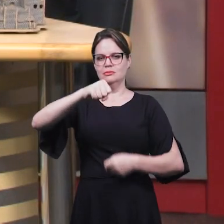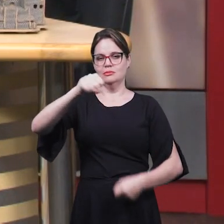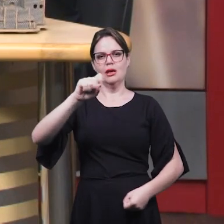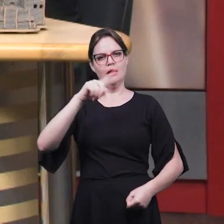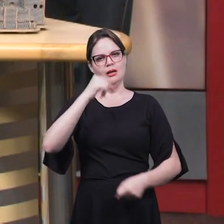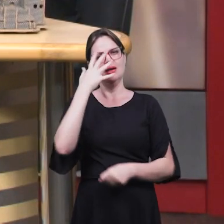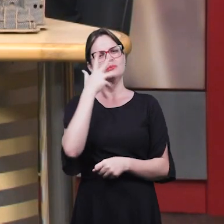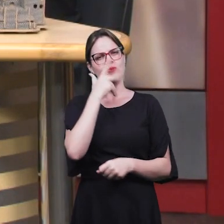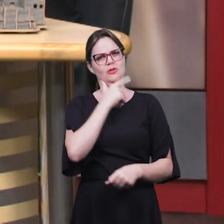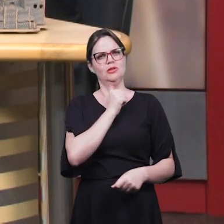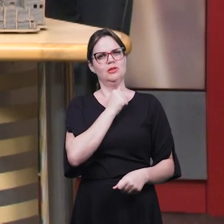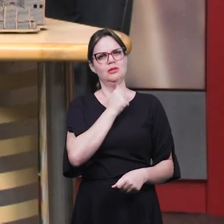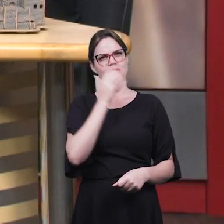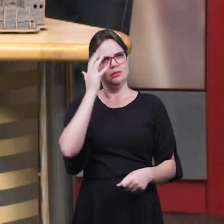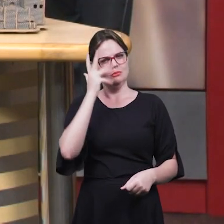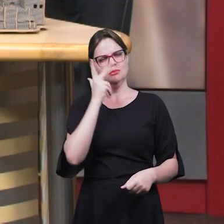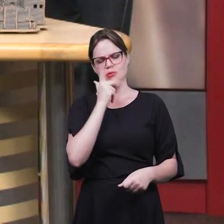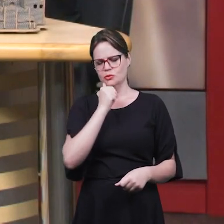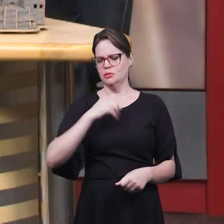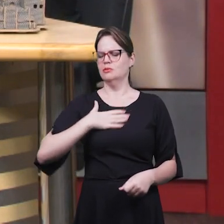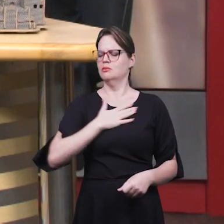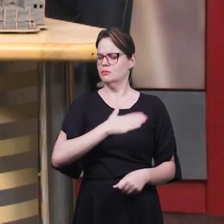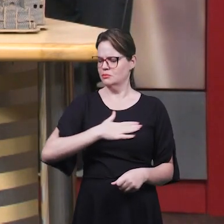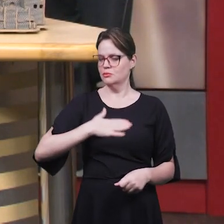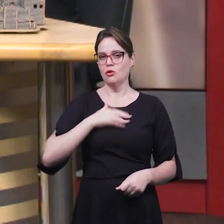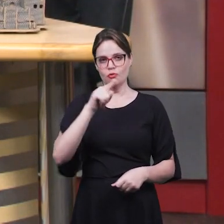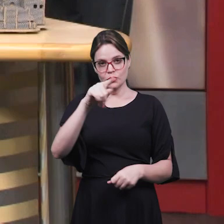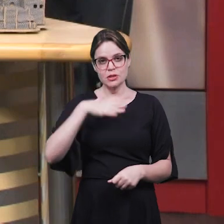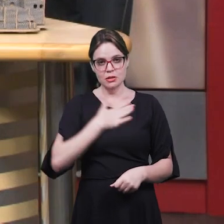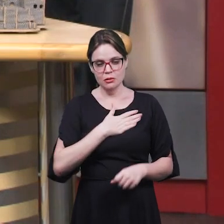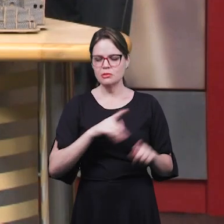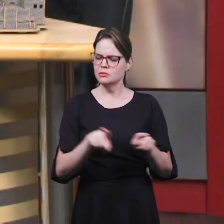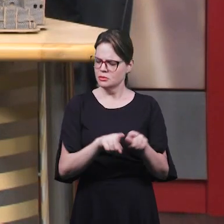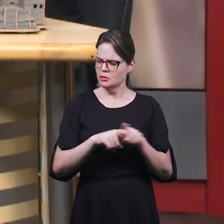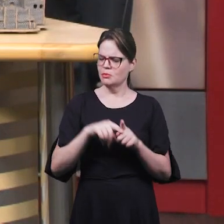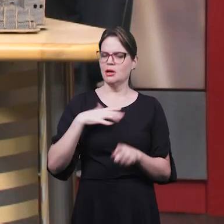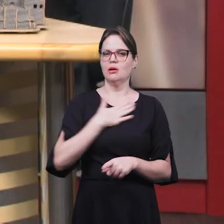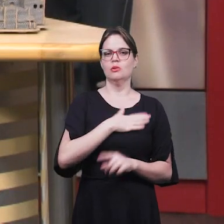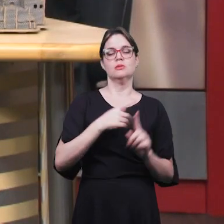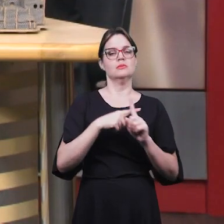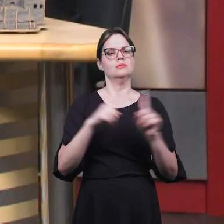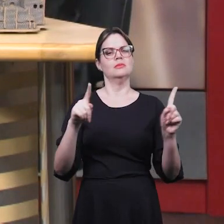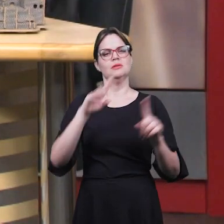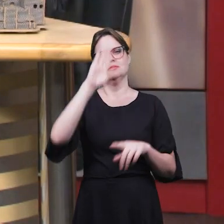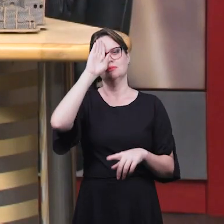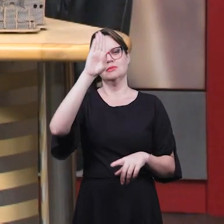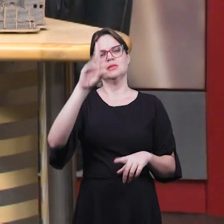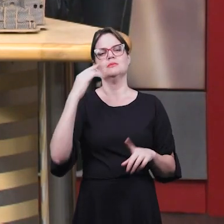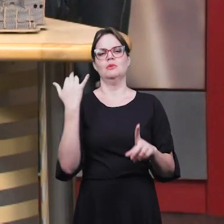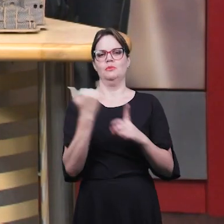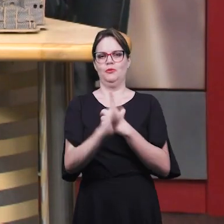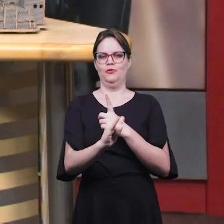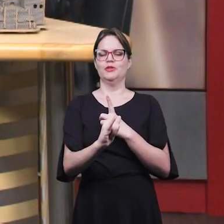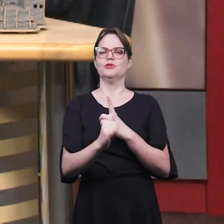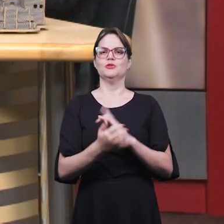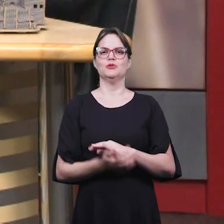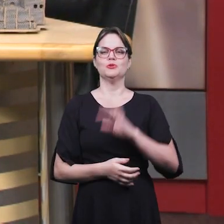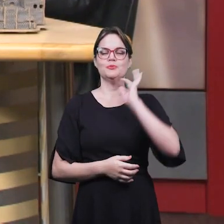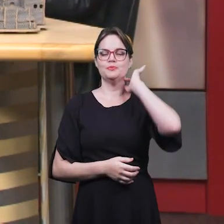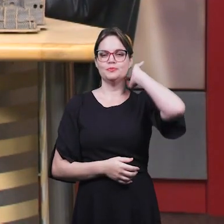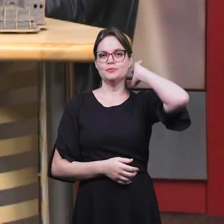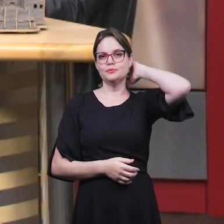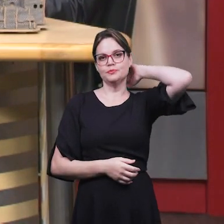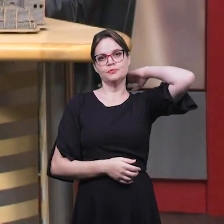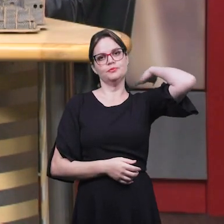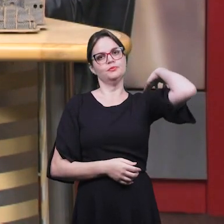tudo aí. E isso é bom, é bonito, né? Nós gostamos também. Você gosta? Nós gostamos também. Mas o importante é o profético, né?